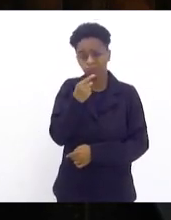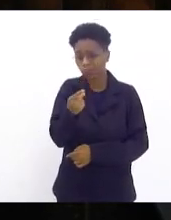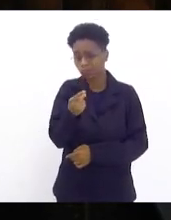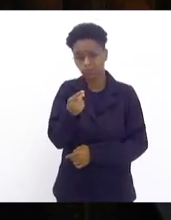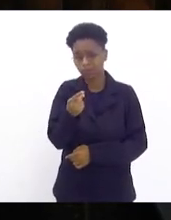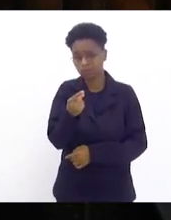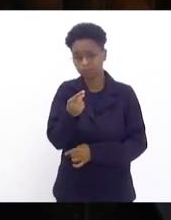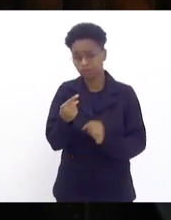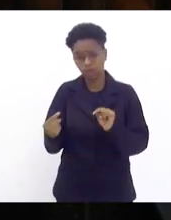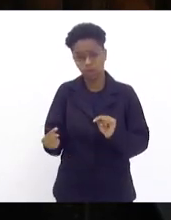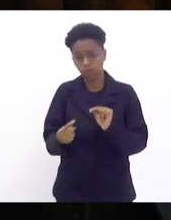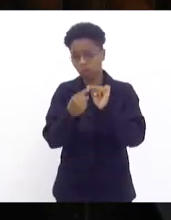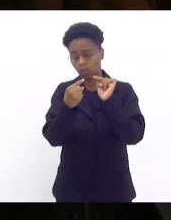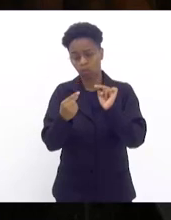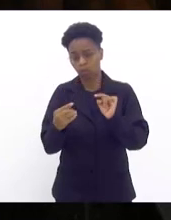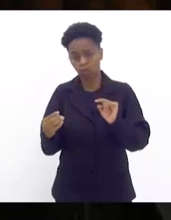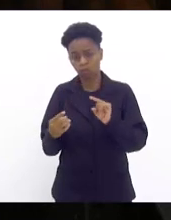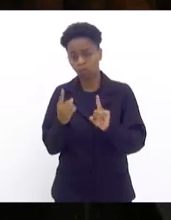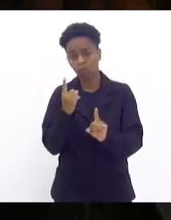na Constituição